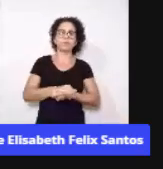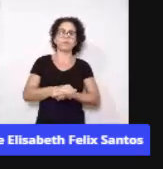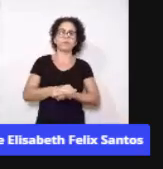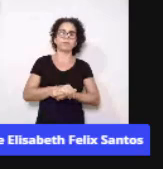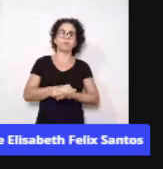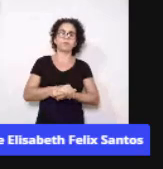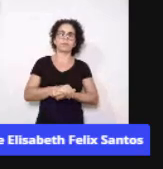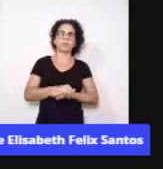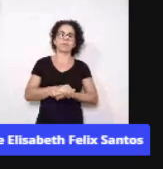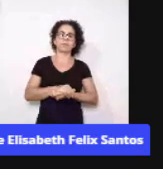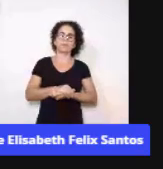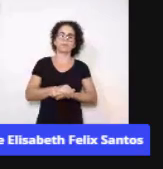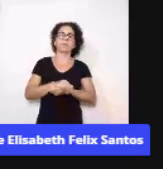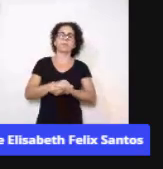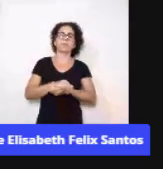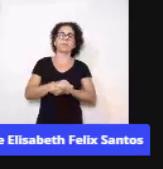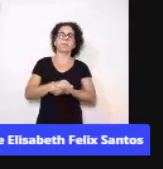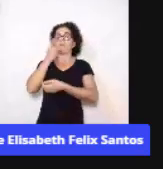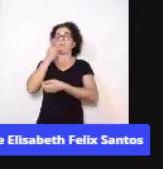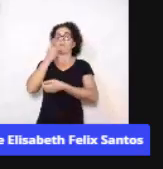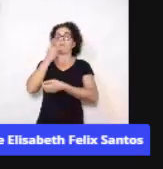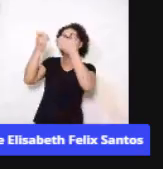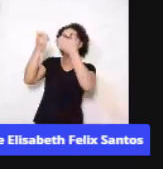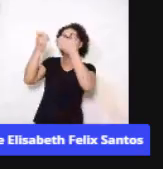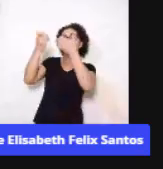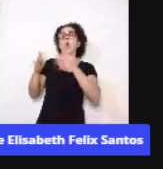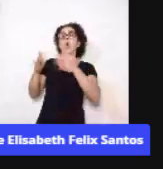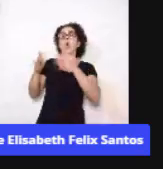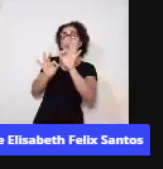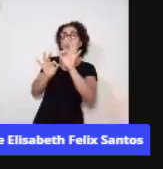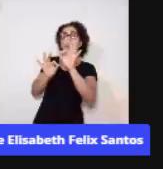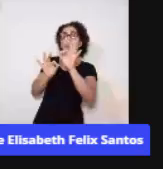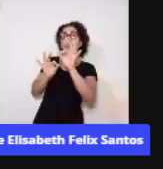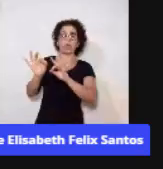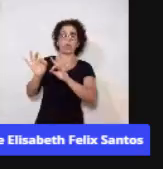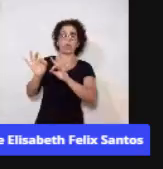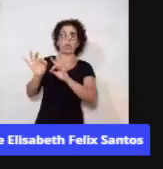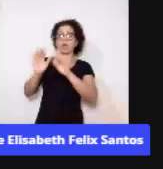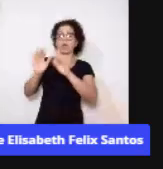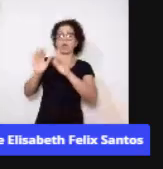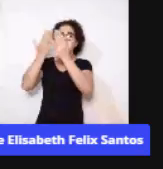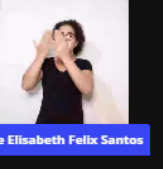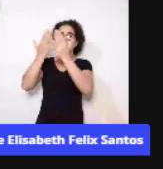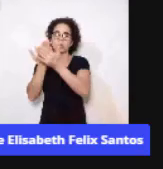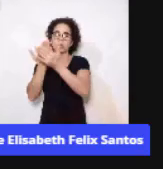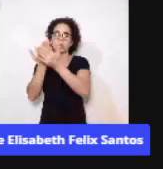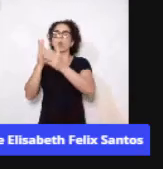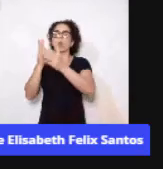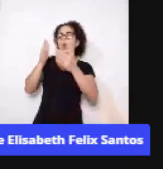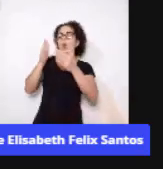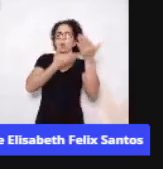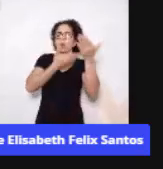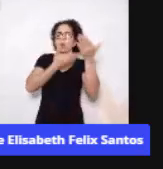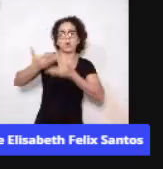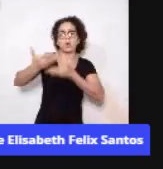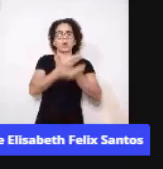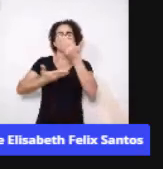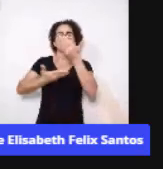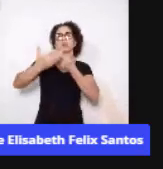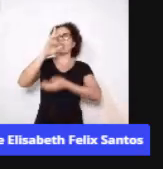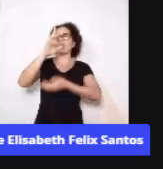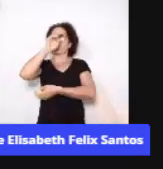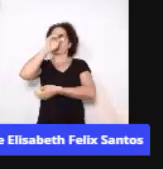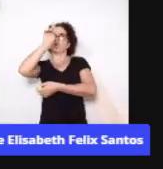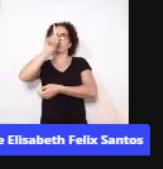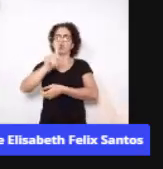na sistematização da escola, nós falamos dessa relação humana, né, entre gestor, equipe